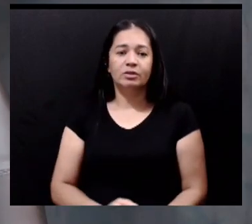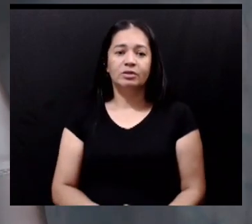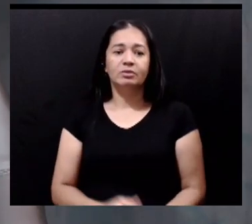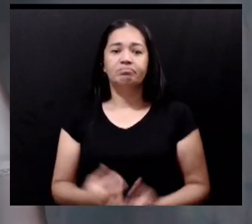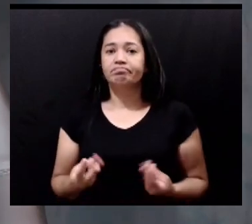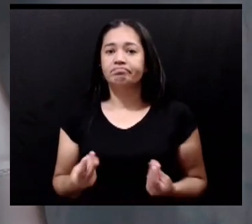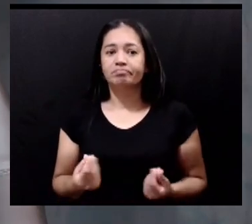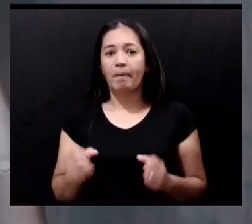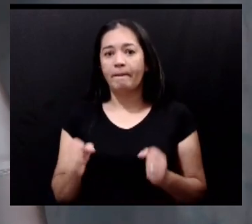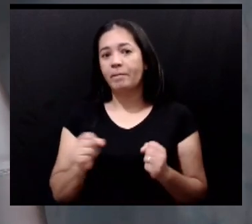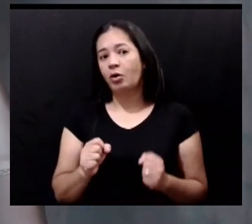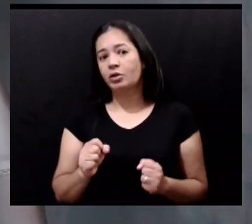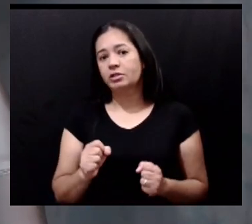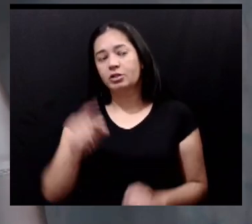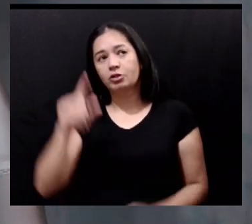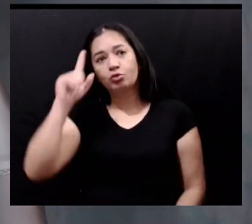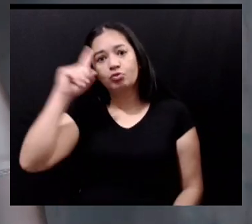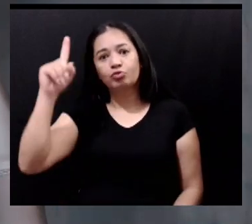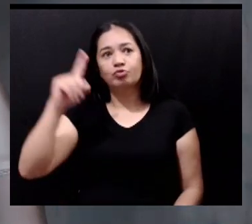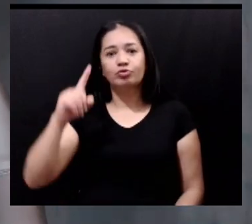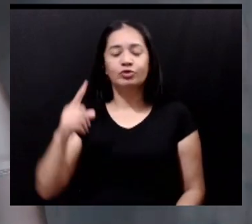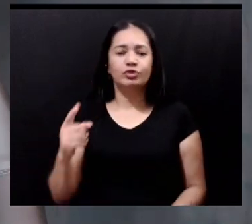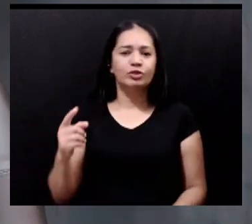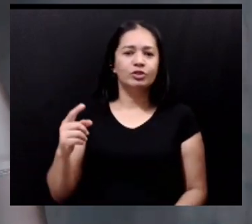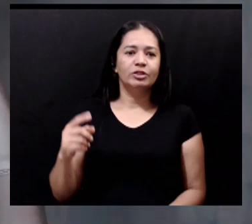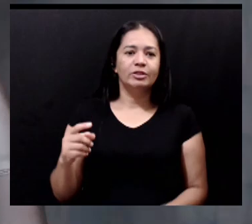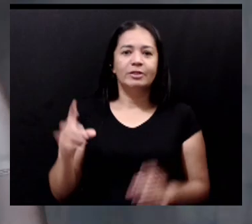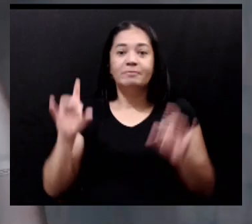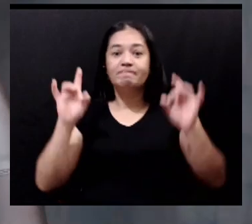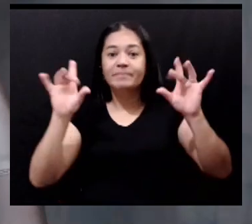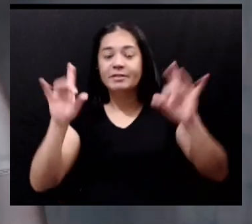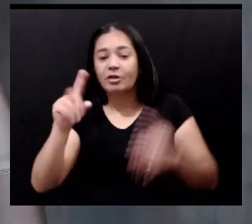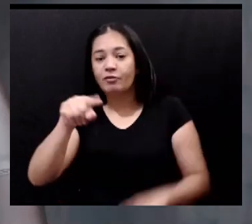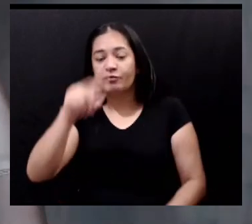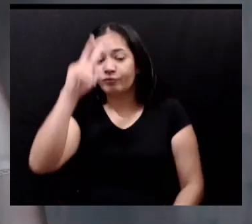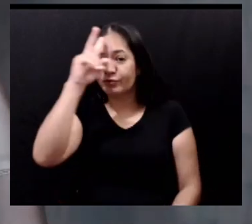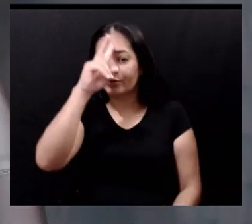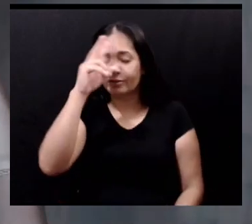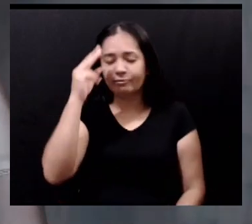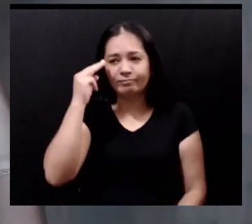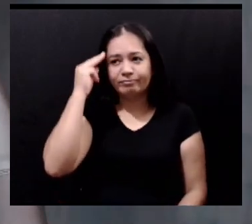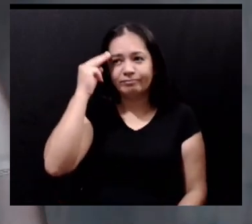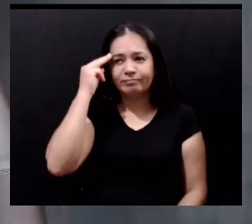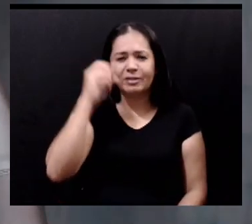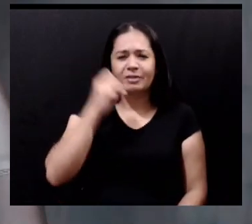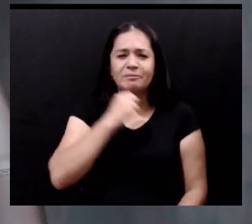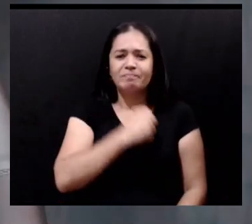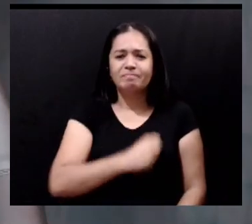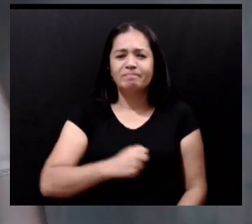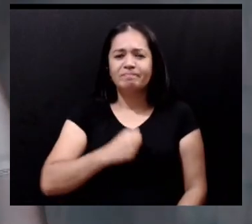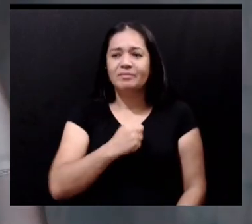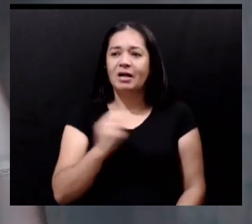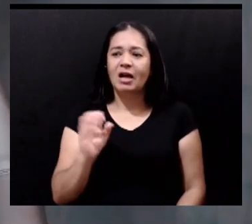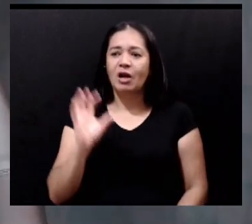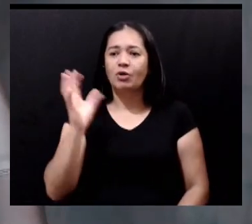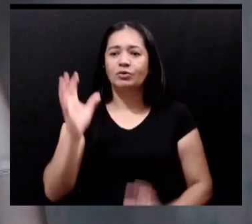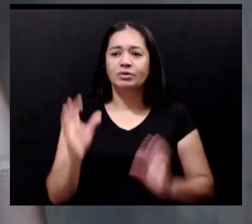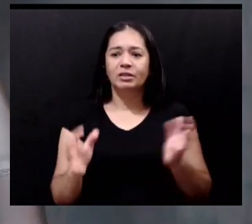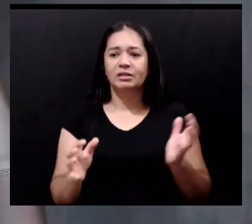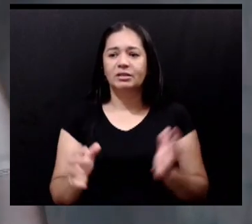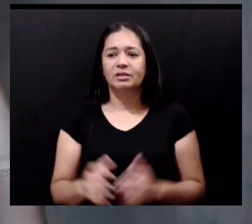data específica, um momento especial, e aquela memória, aquela saudade vai vir e vai doer. O que a